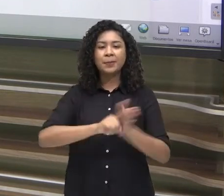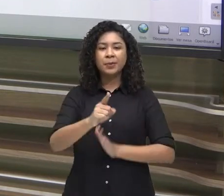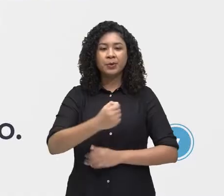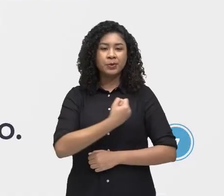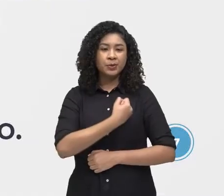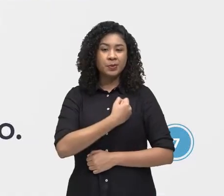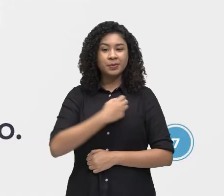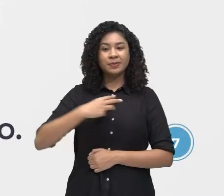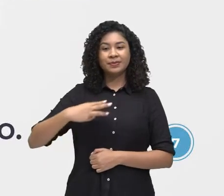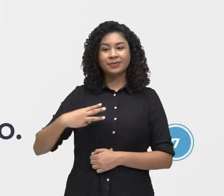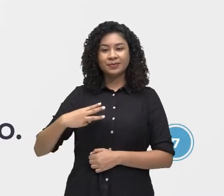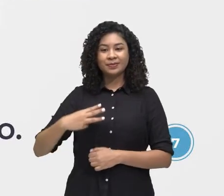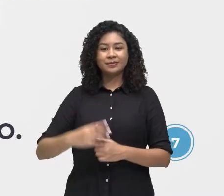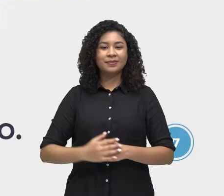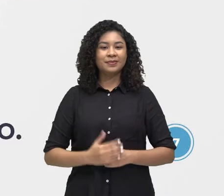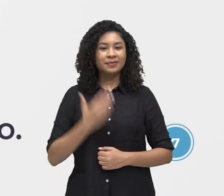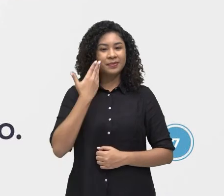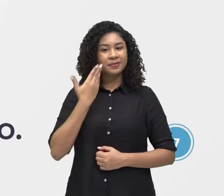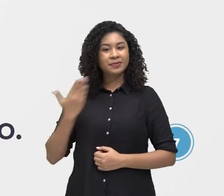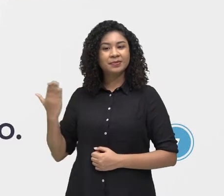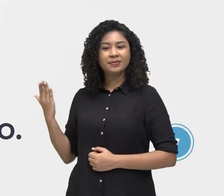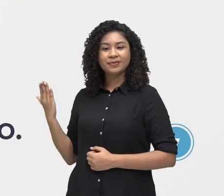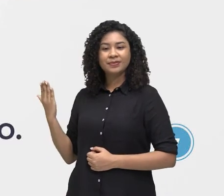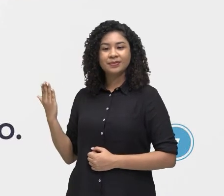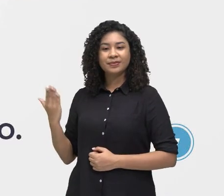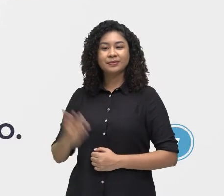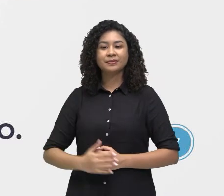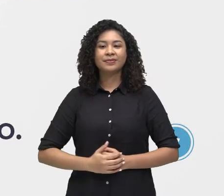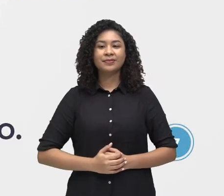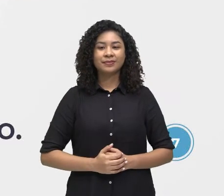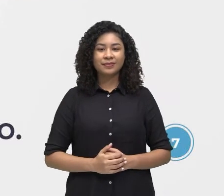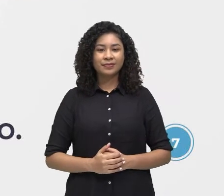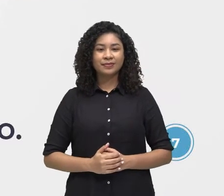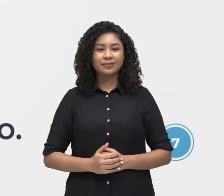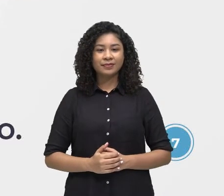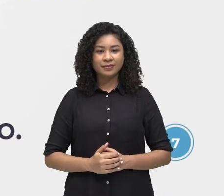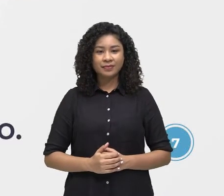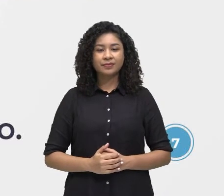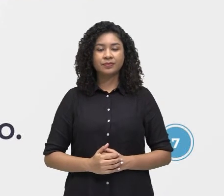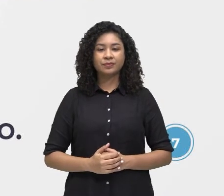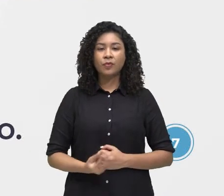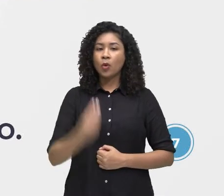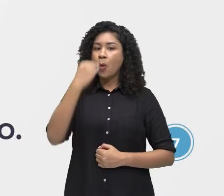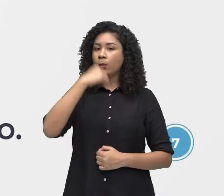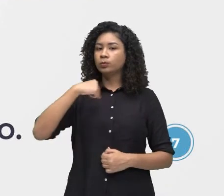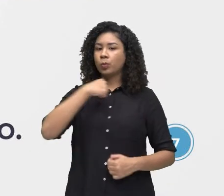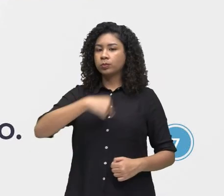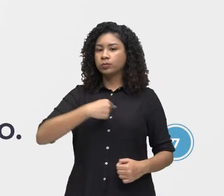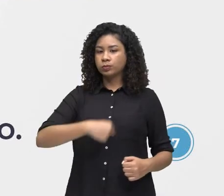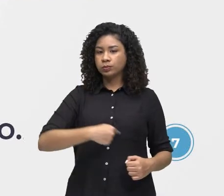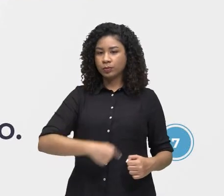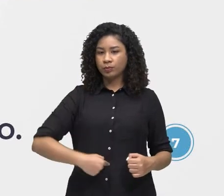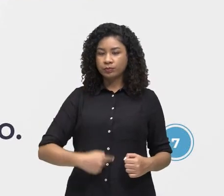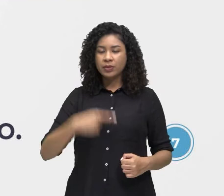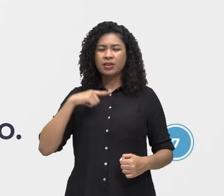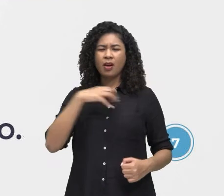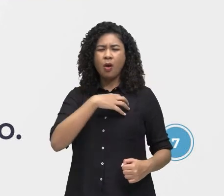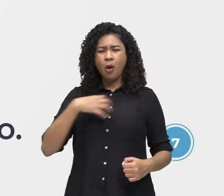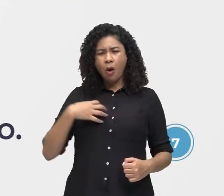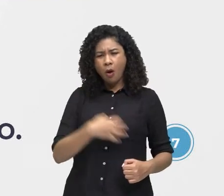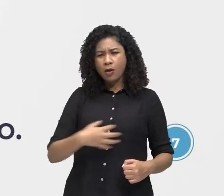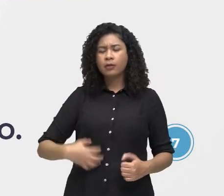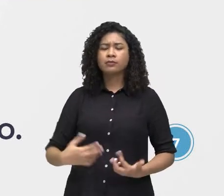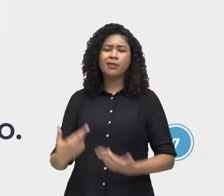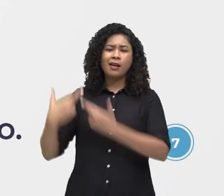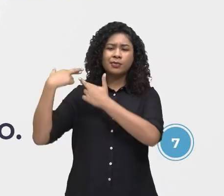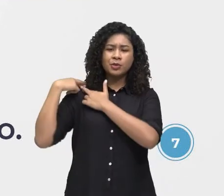número 3. Dá uma olhada aí na nossa terceira questão. O sistema digestório é formado por diversos órgãos que atuam